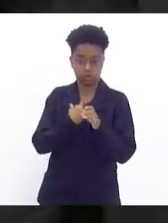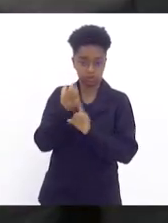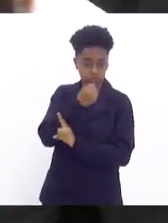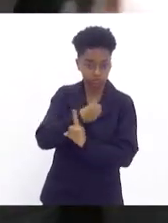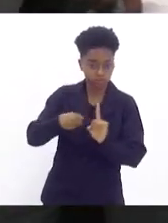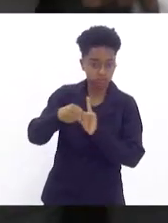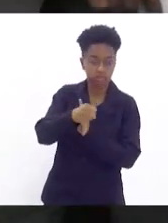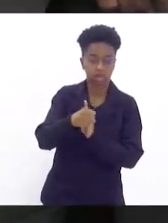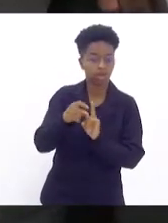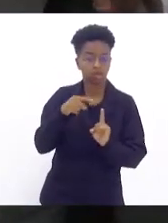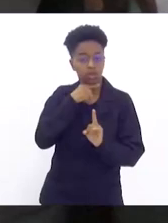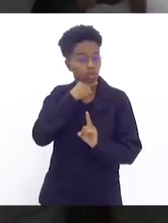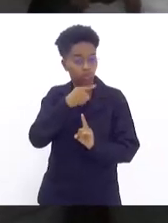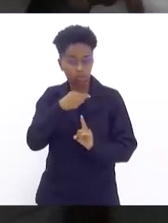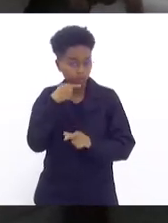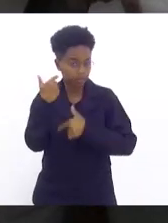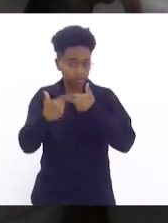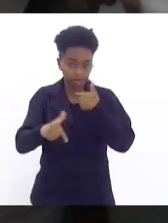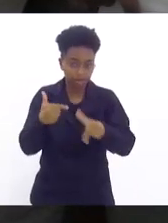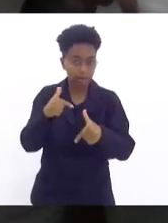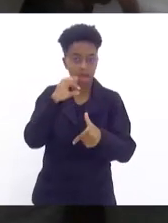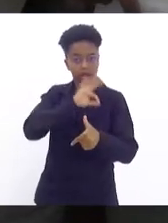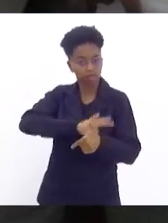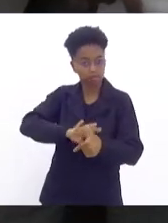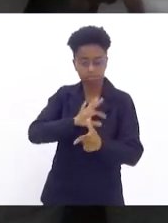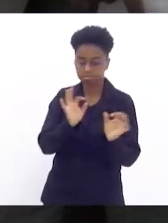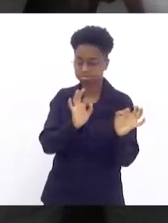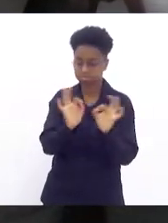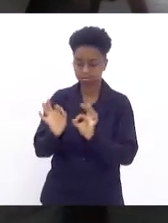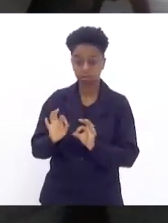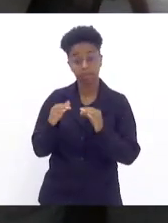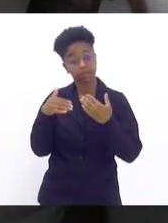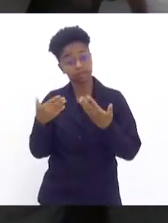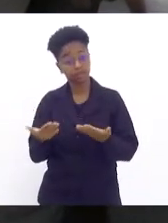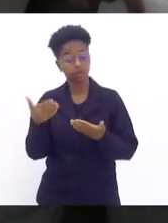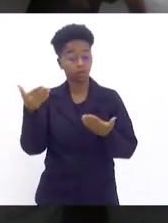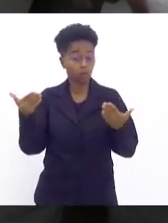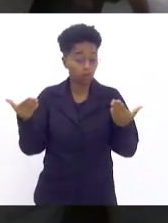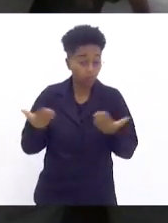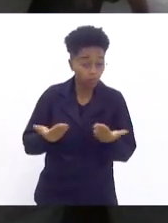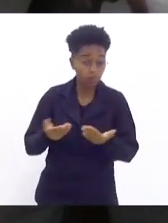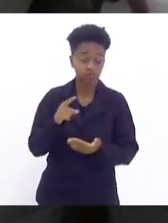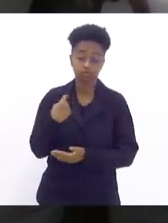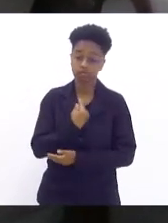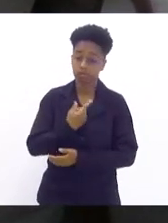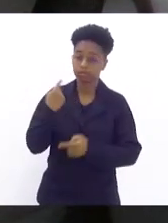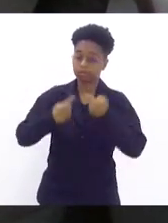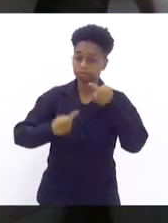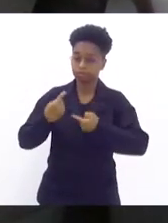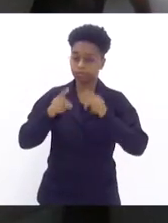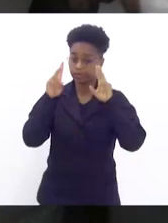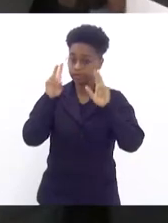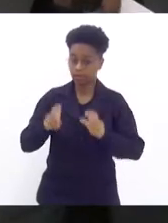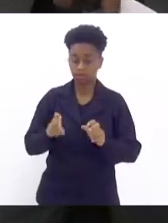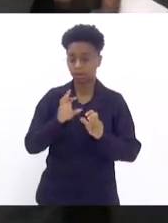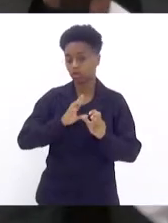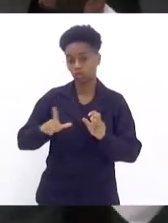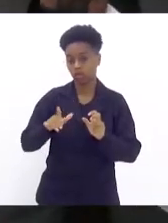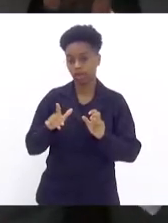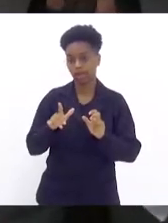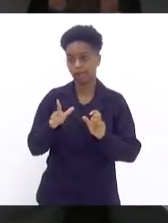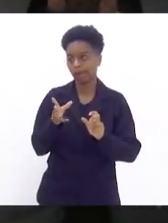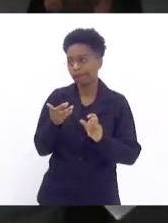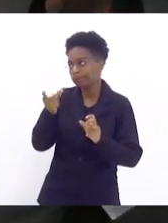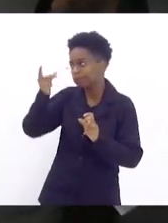sociedade do direito ao trabalho e renda Presidente Então hoje quando trazemos aqui esse tema não é algo que